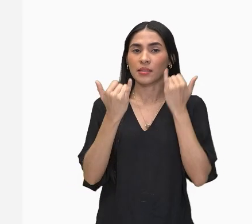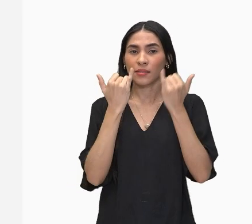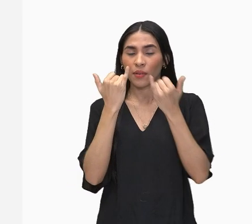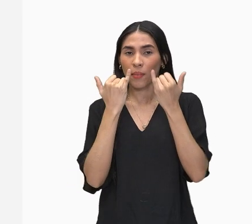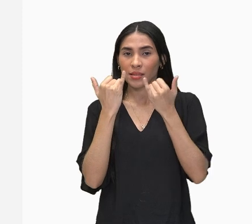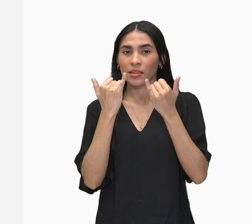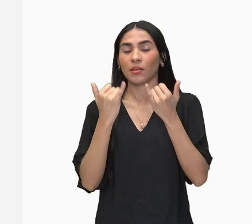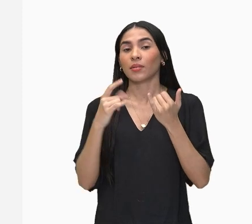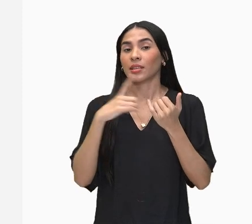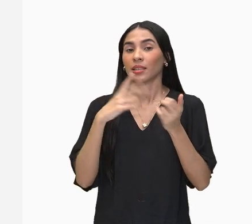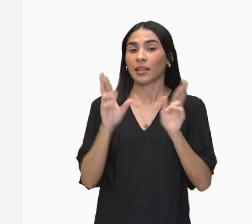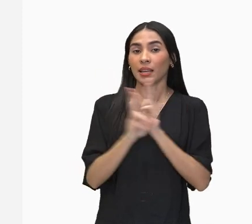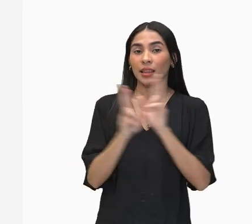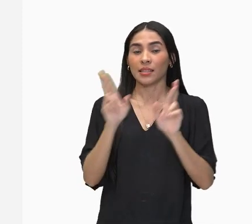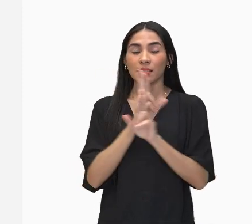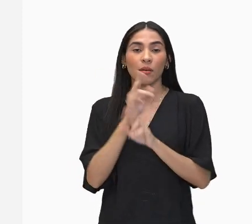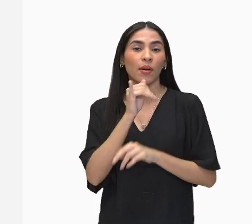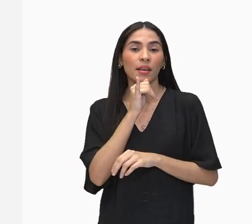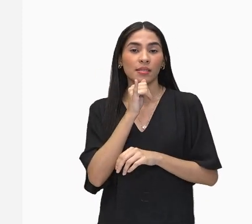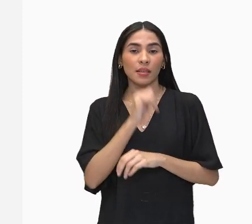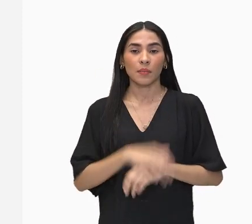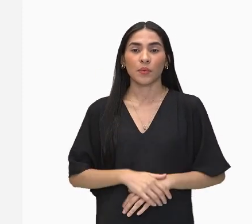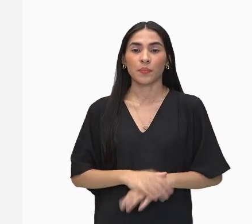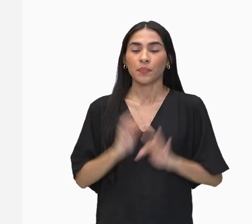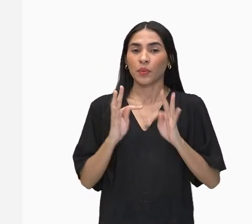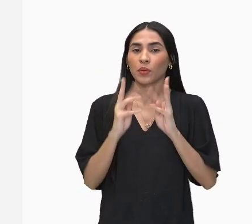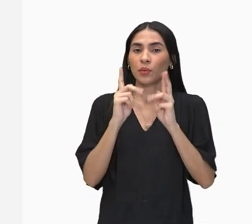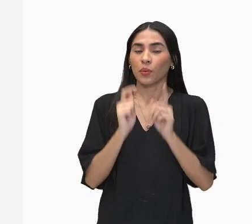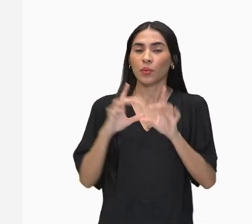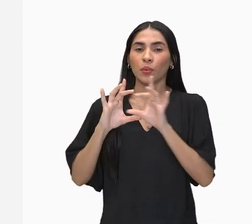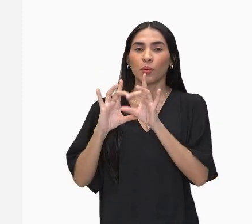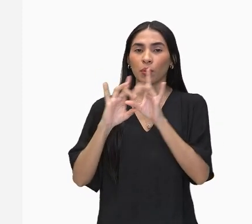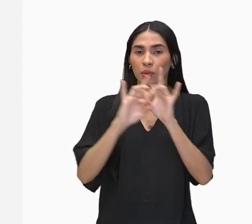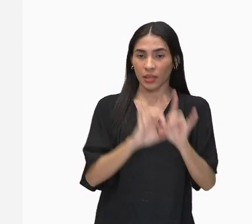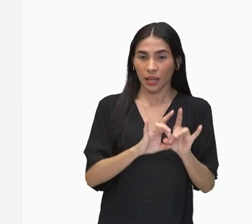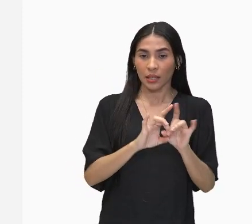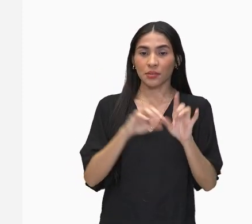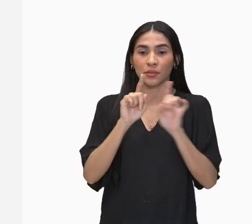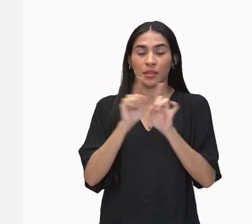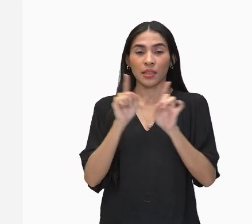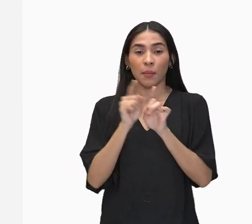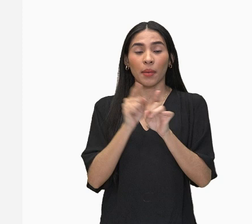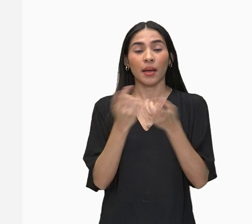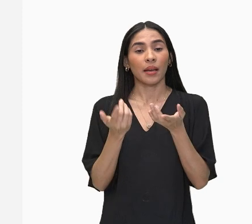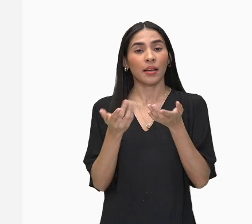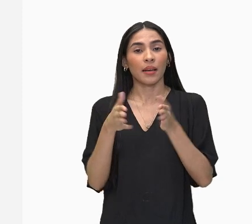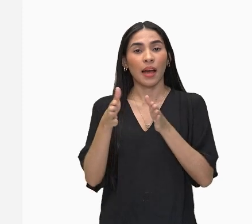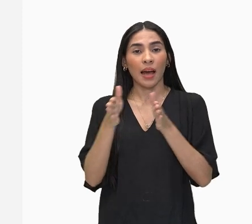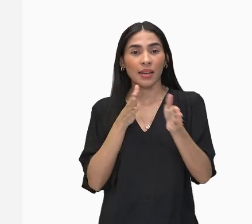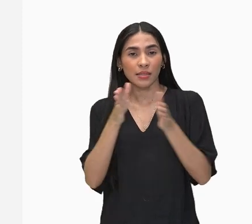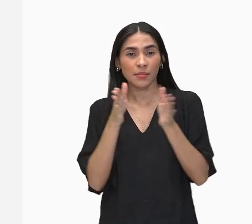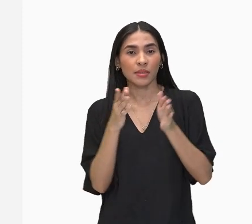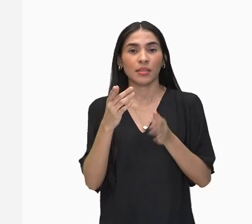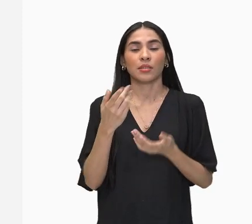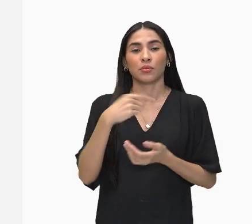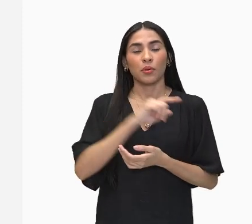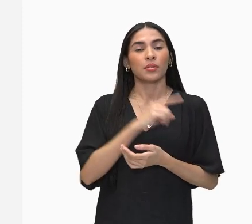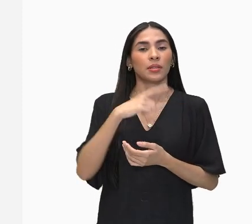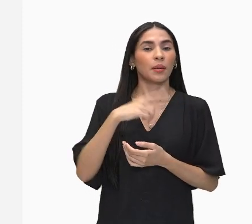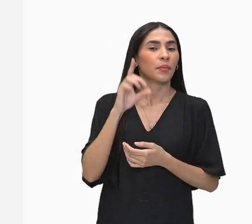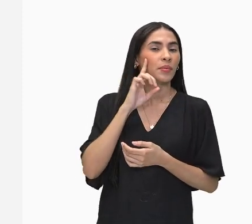que está relacionado aí, todo o contexto, a acessibilidade que nós temos no nosso dia a